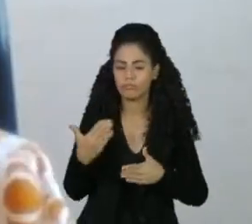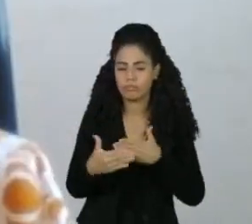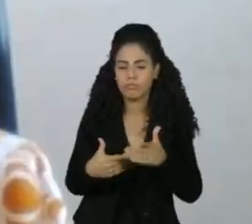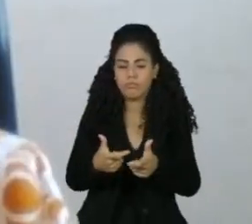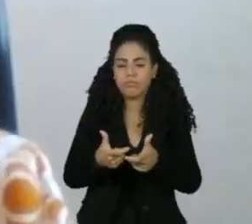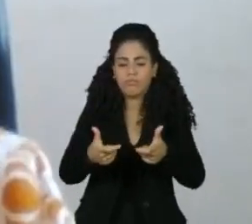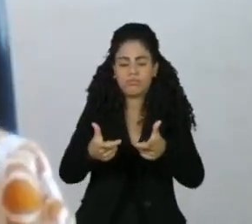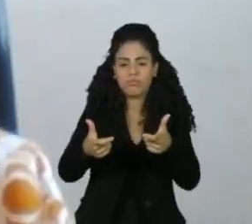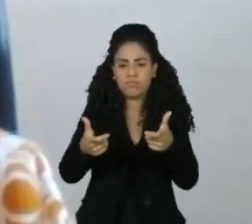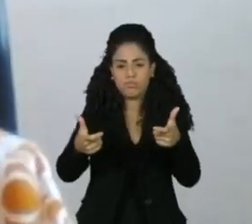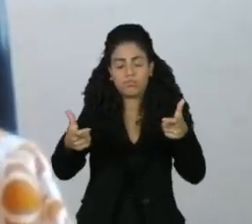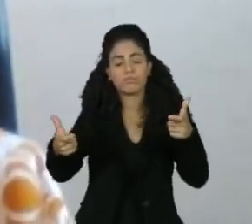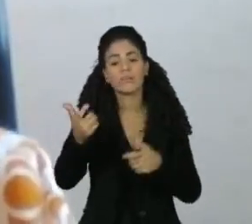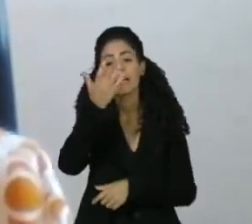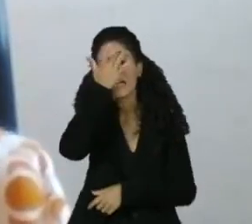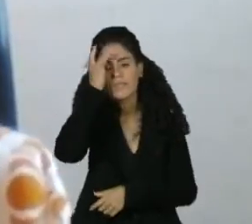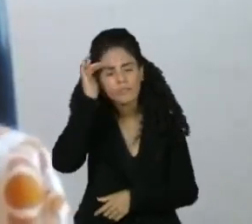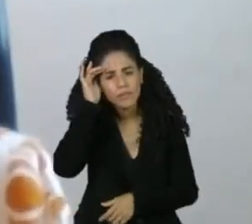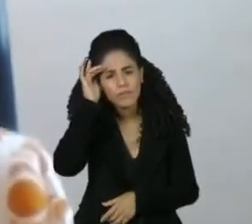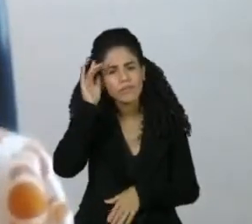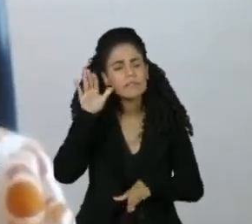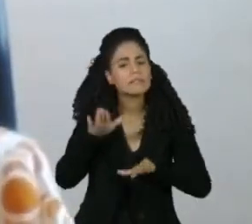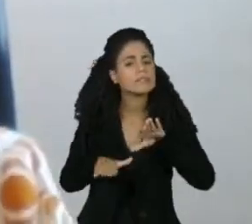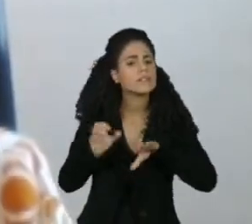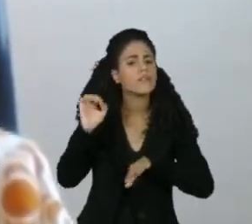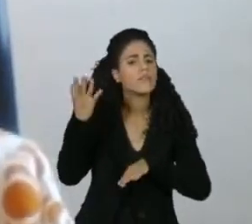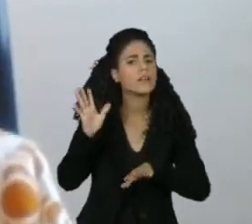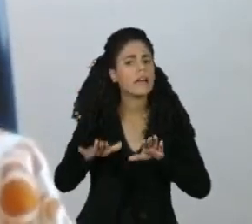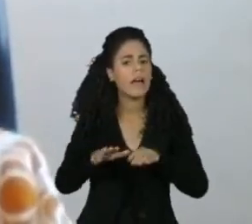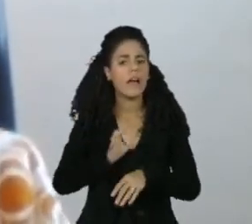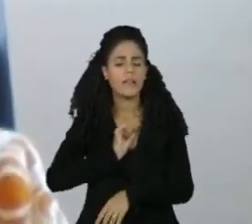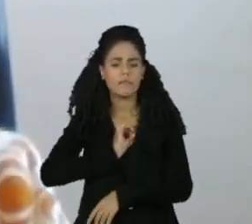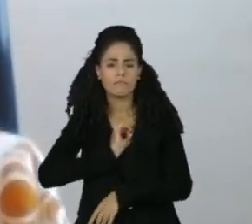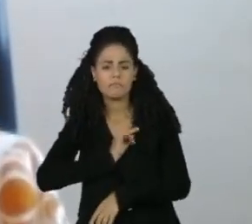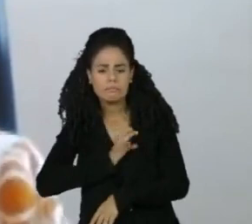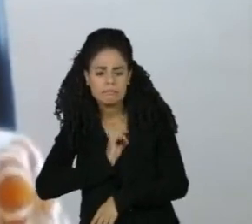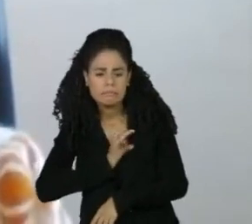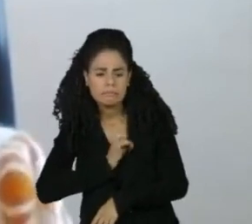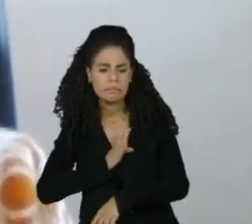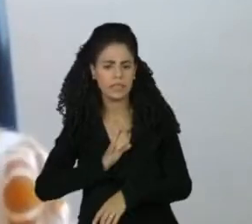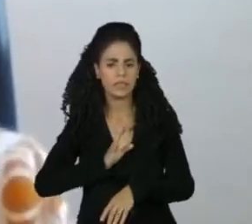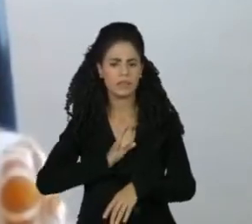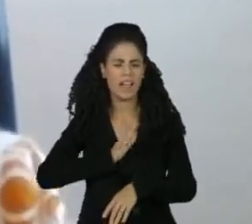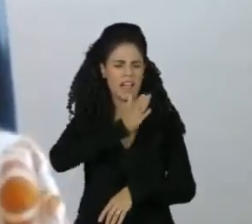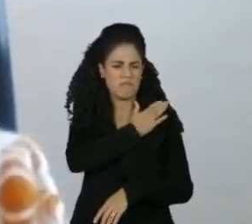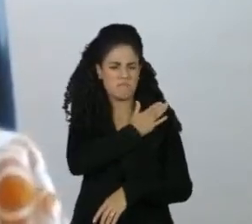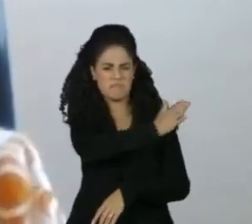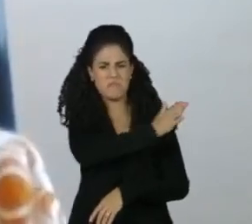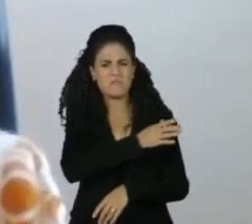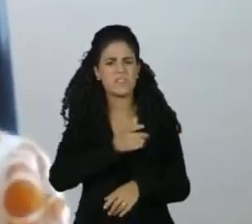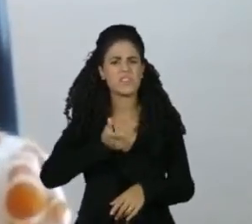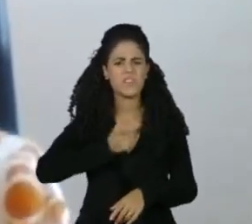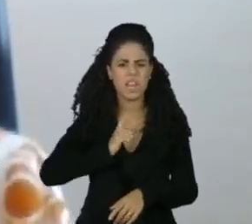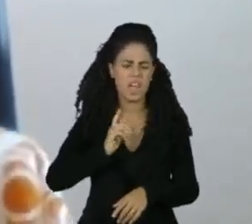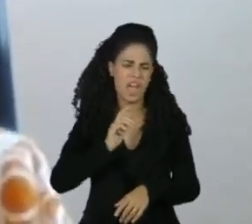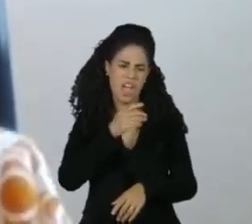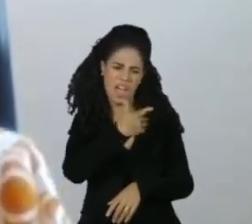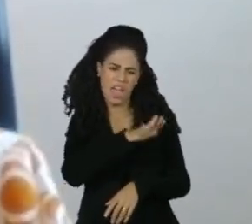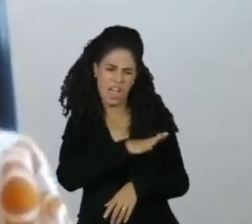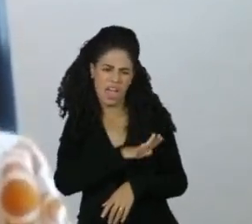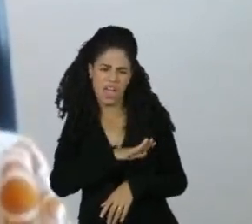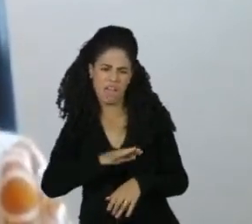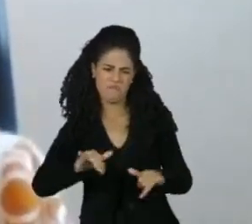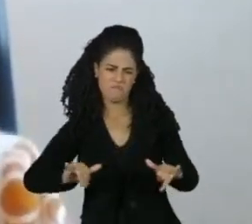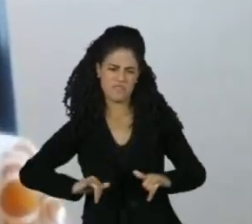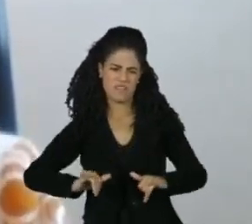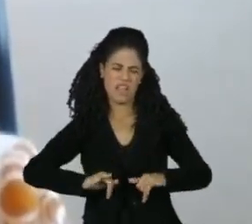as pessoas, então, muitas vezes, temendo preconceito, que é muito grande, temendo a descredibilização, elas